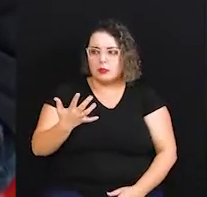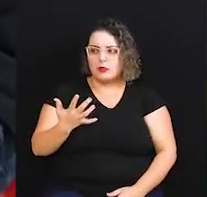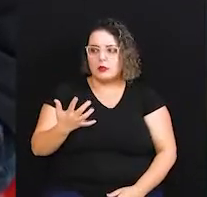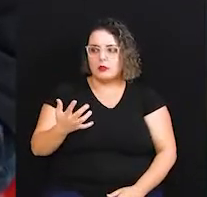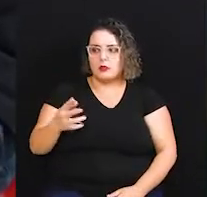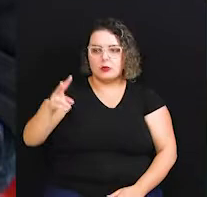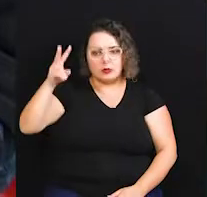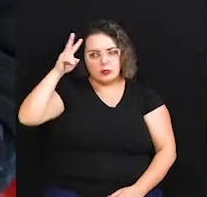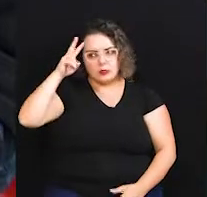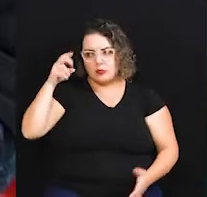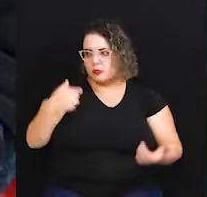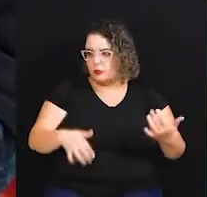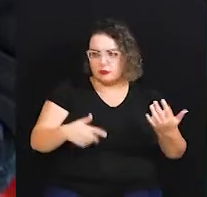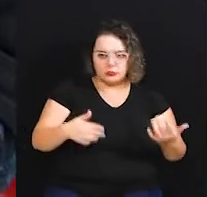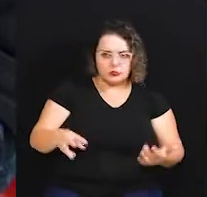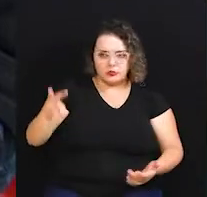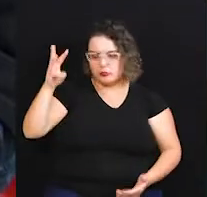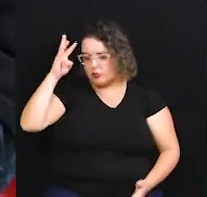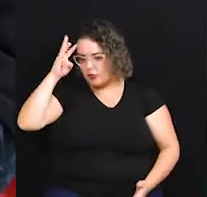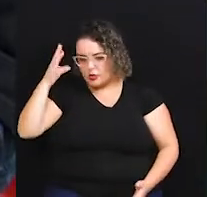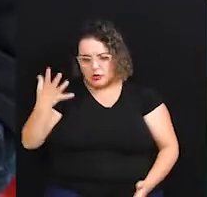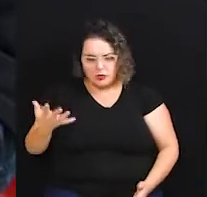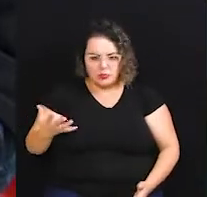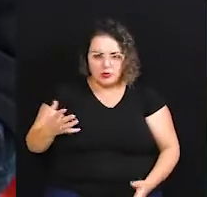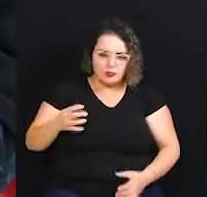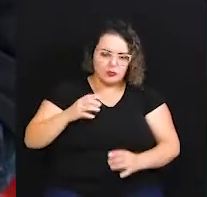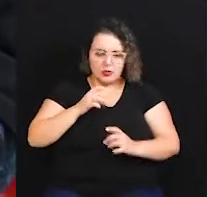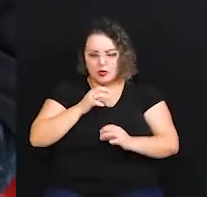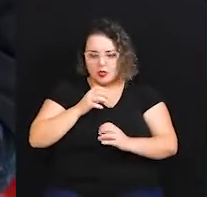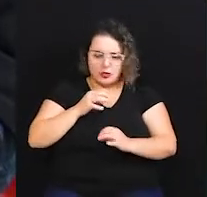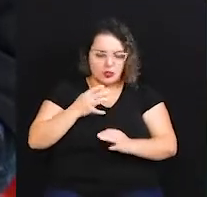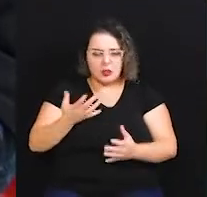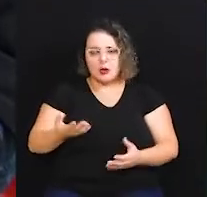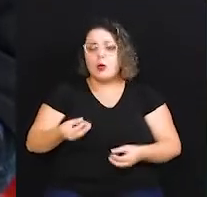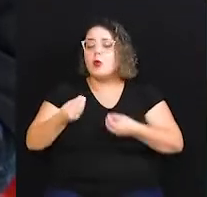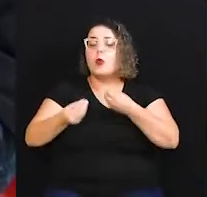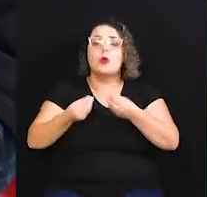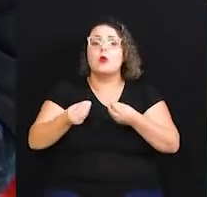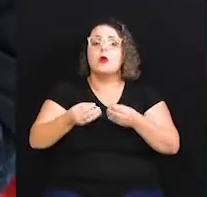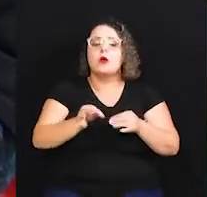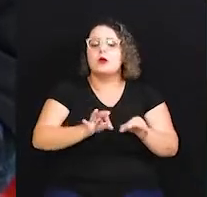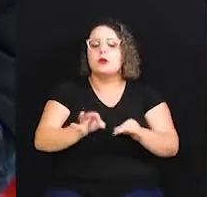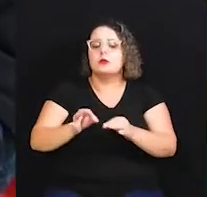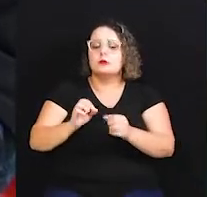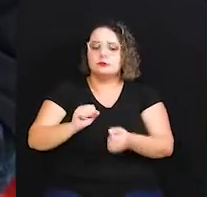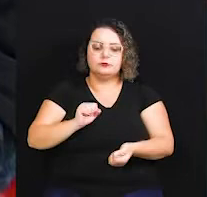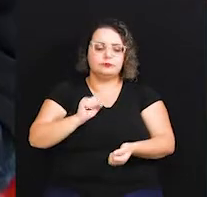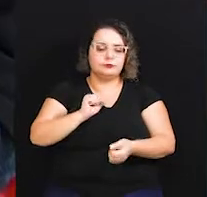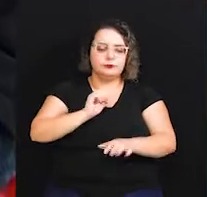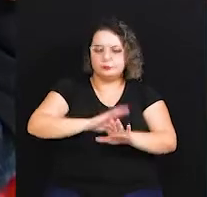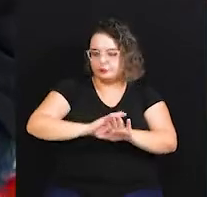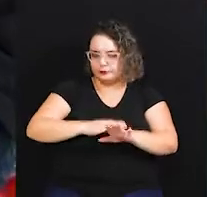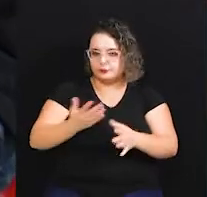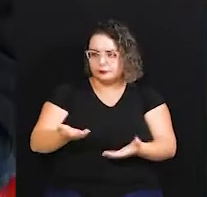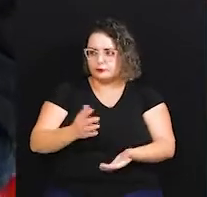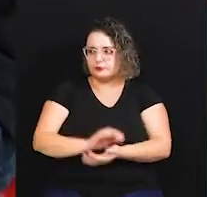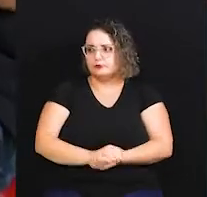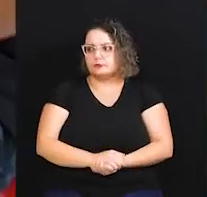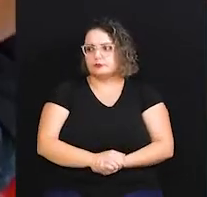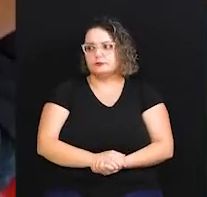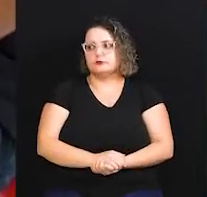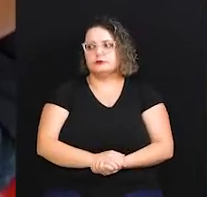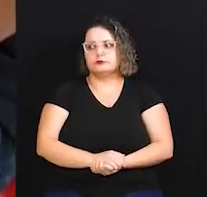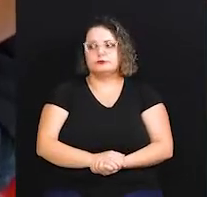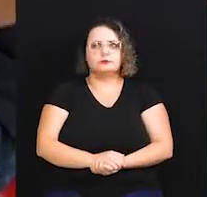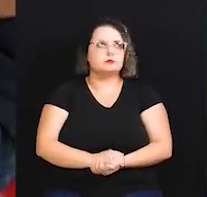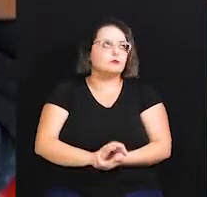funciona? Segunda-feira aula de violão, terça-feira saxofone, como é o cronograma de atividades aqui? Bom, hoje a